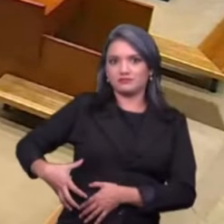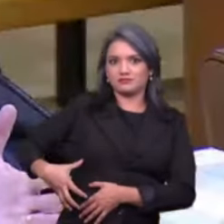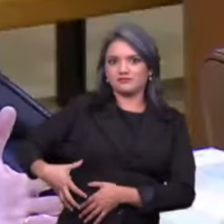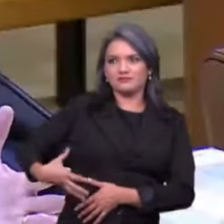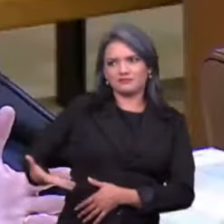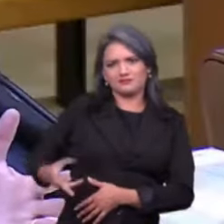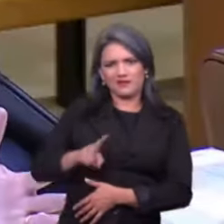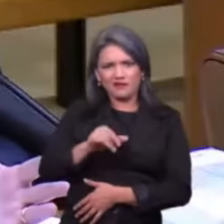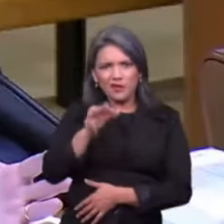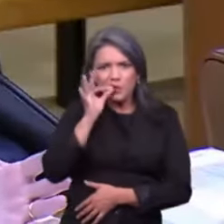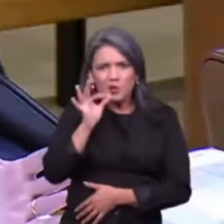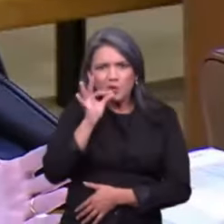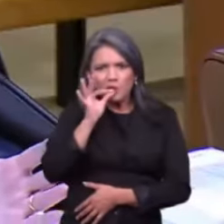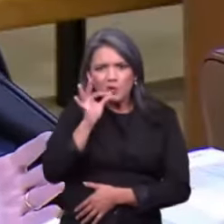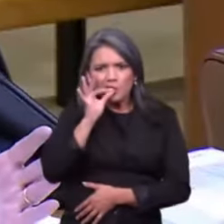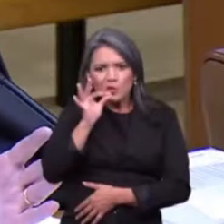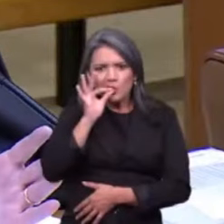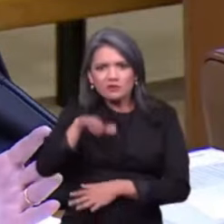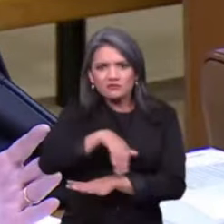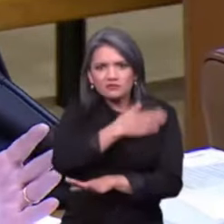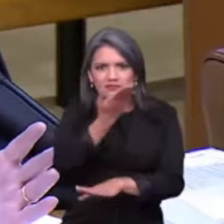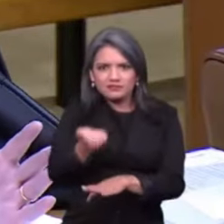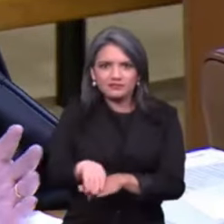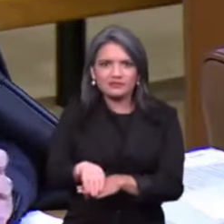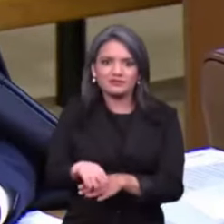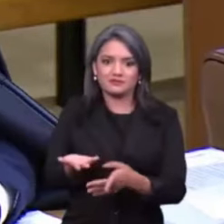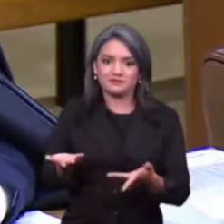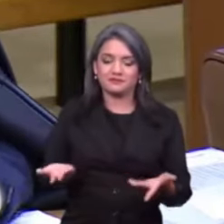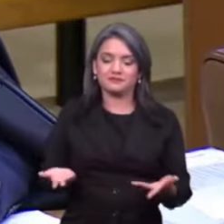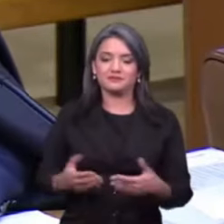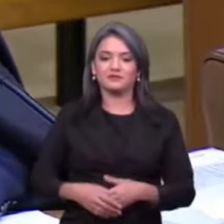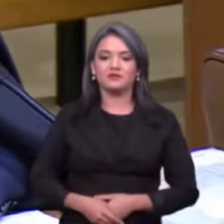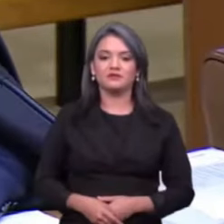vai fumar maconha bastante durante o dia.